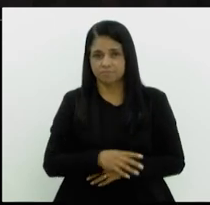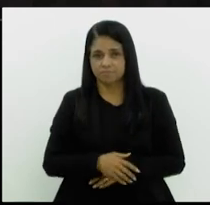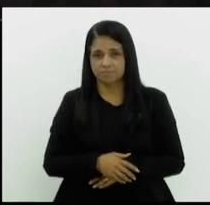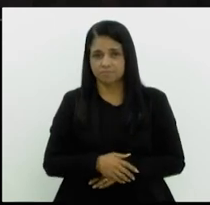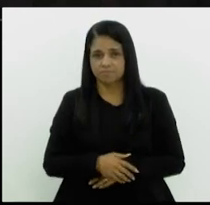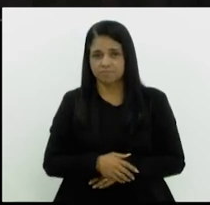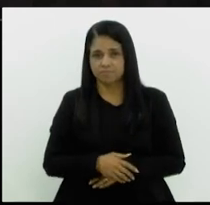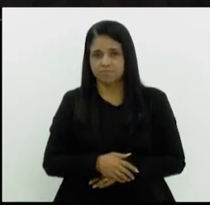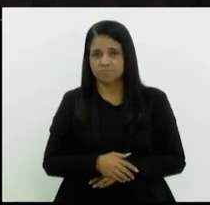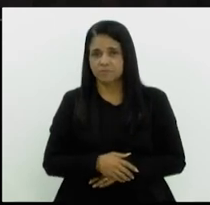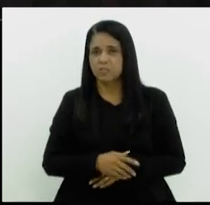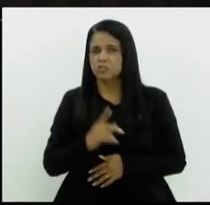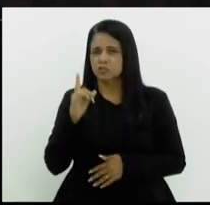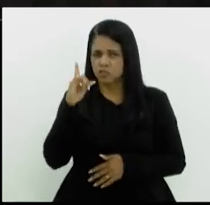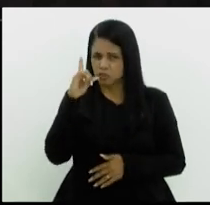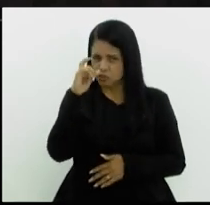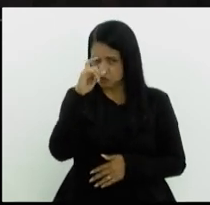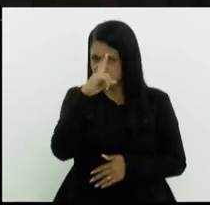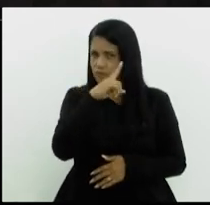muito duro,